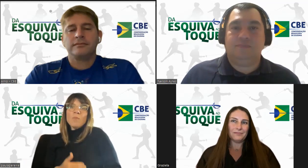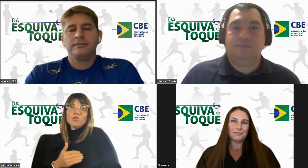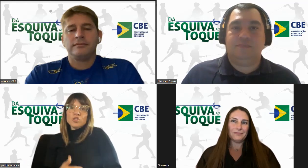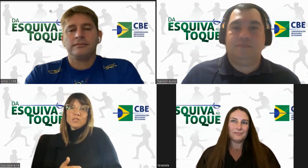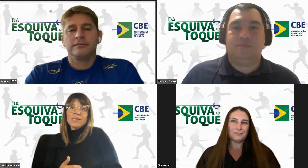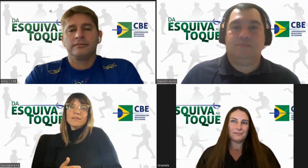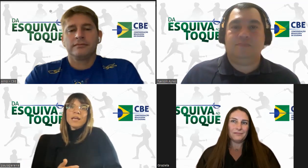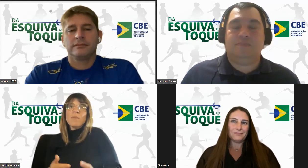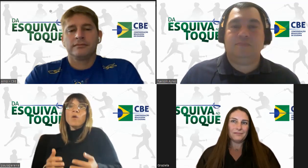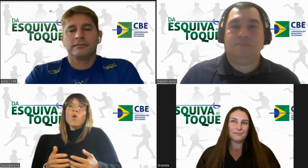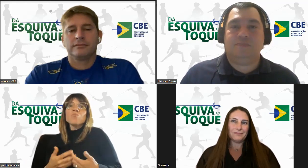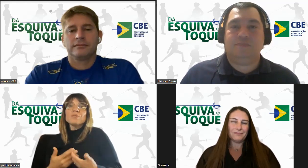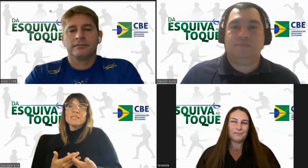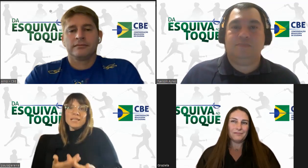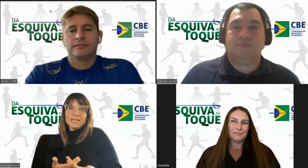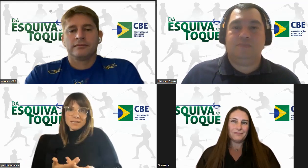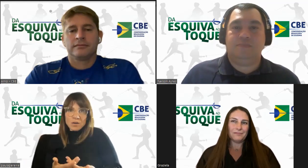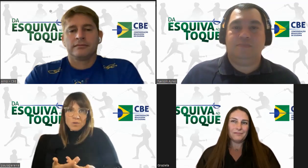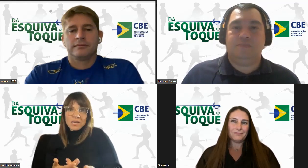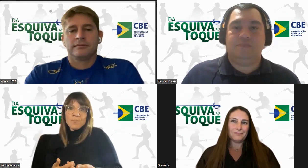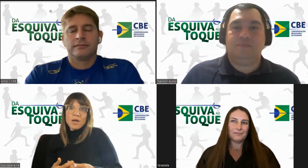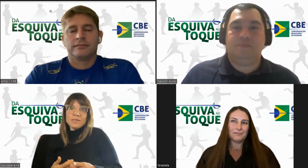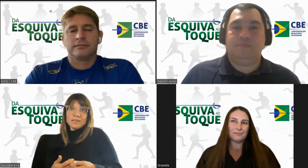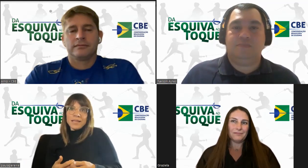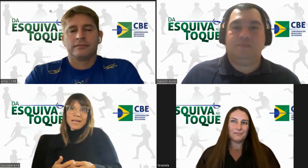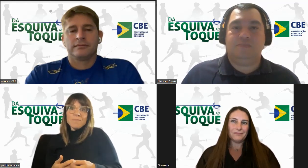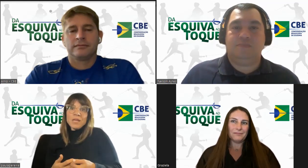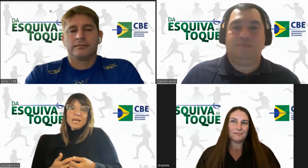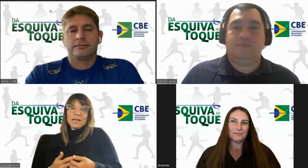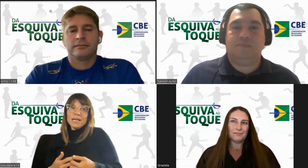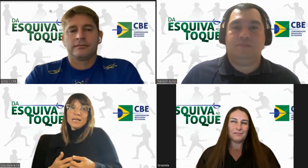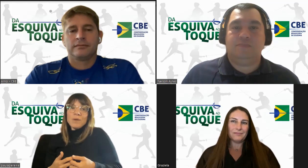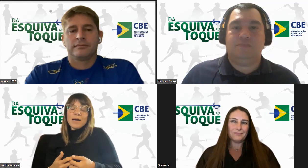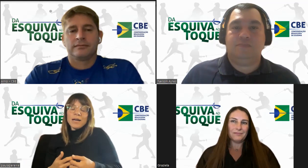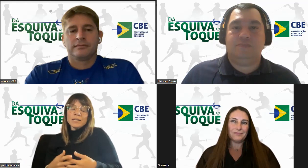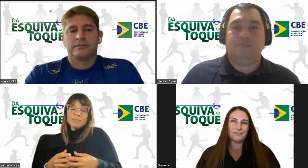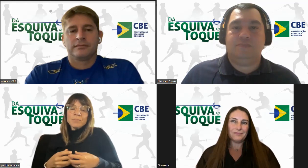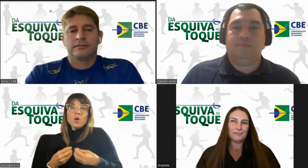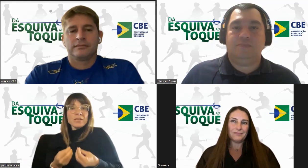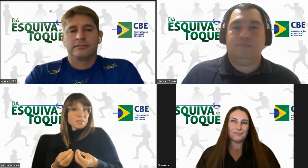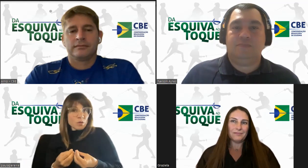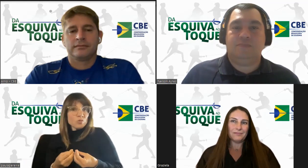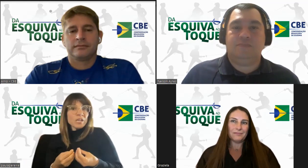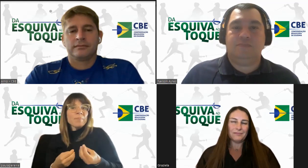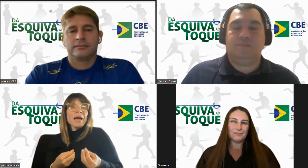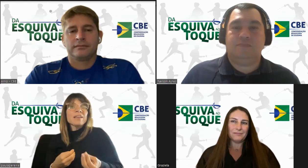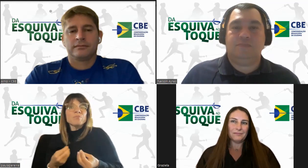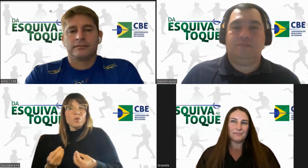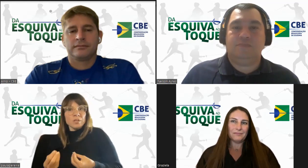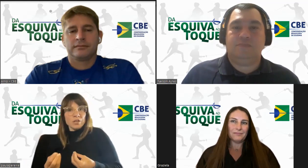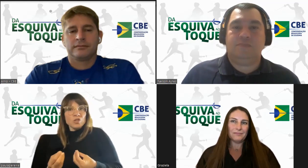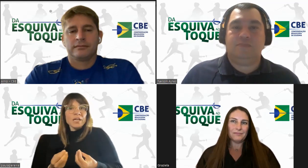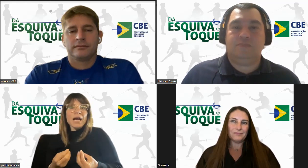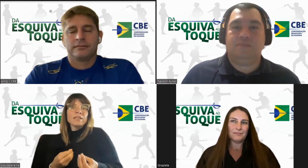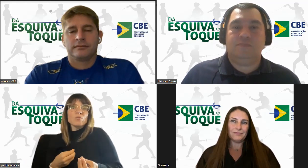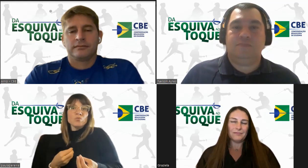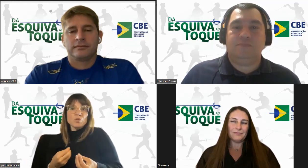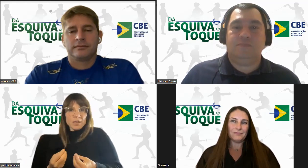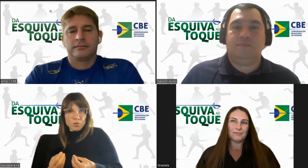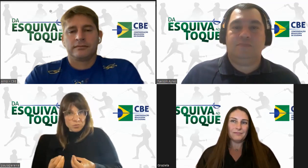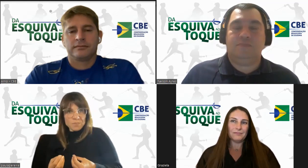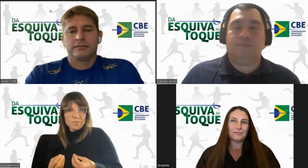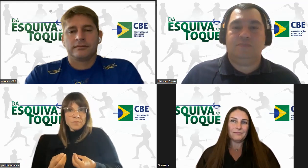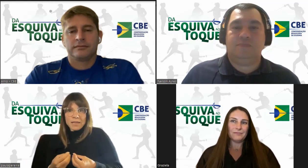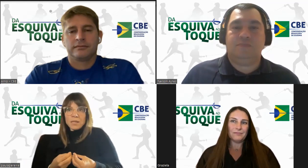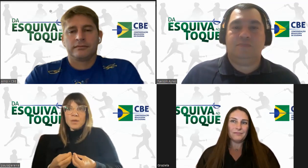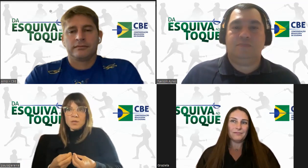ideal é montar uma rotina que tem uma conciliação e que possa ter uma priorização do que que é mais importante em cada